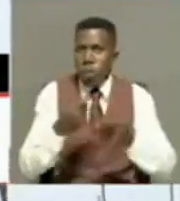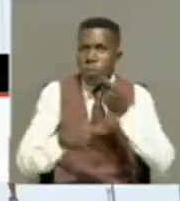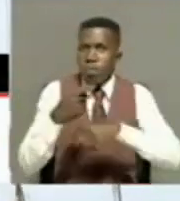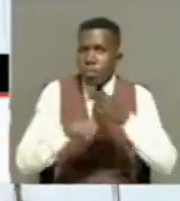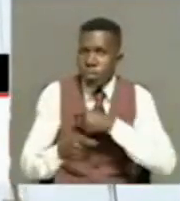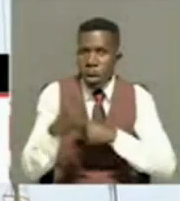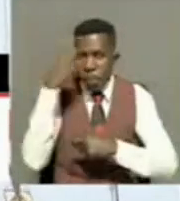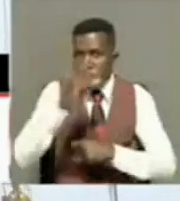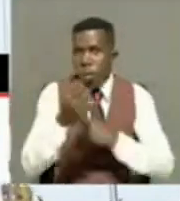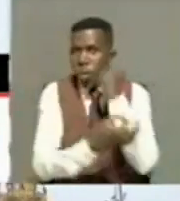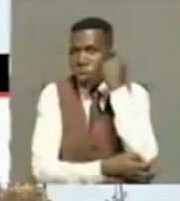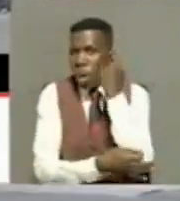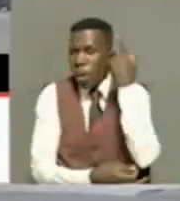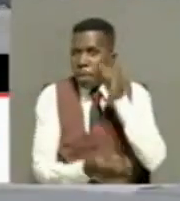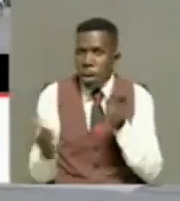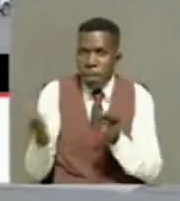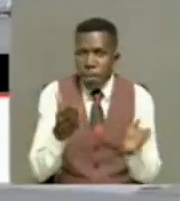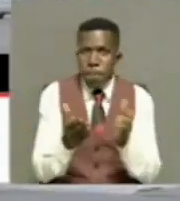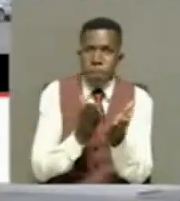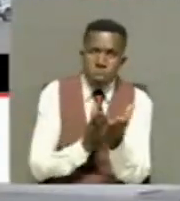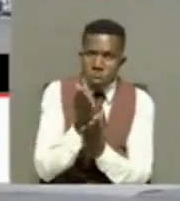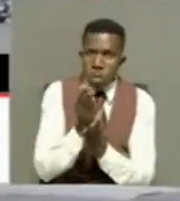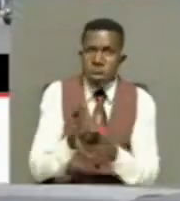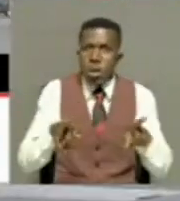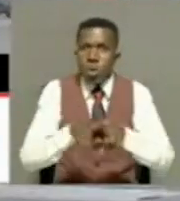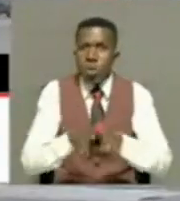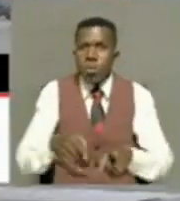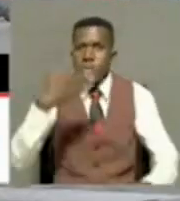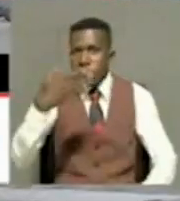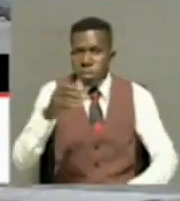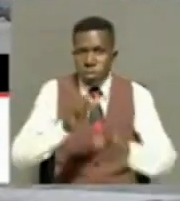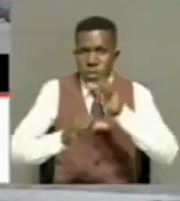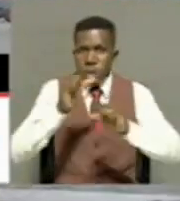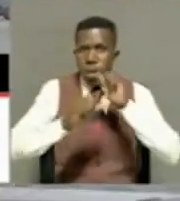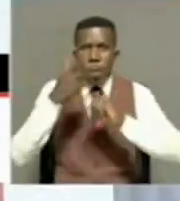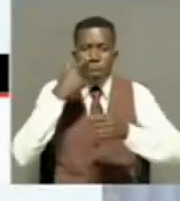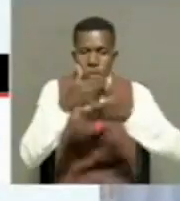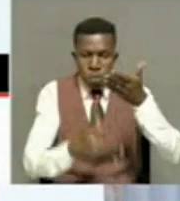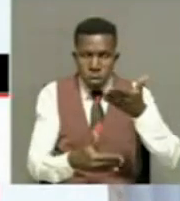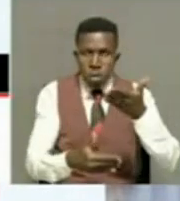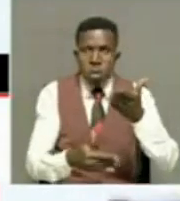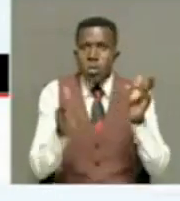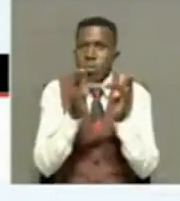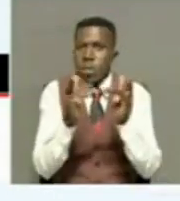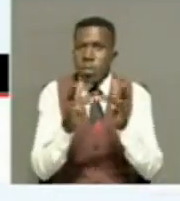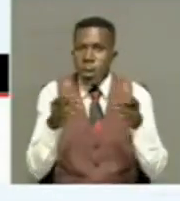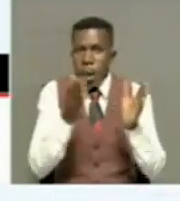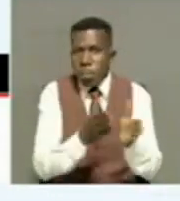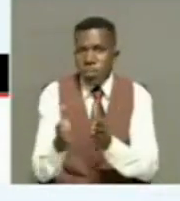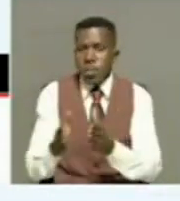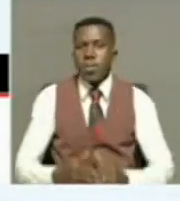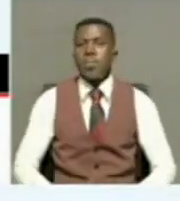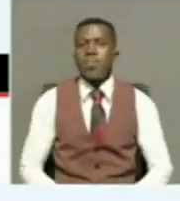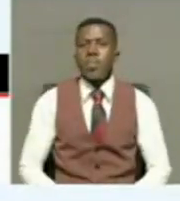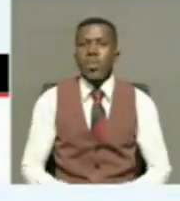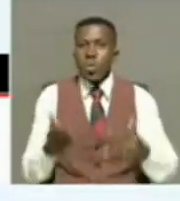instrumento, conformando-o com a 7ª revisão da nomenclatura do sistema harmonizado.